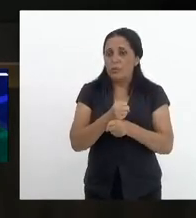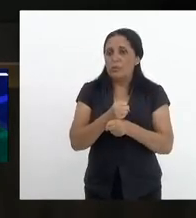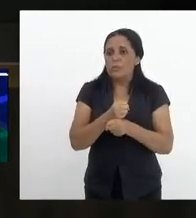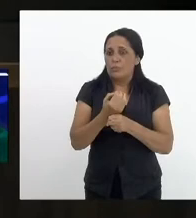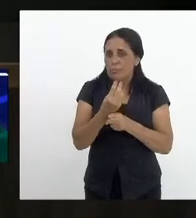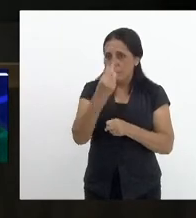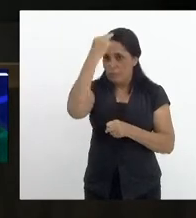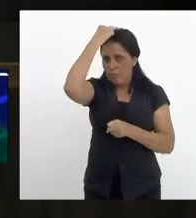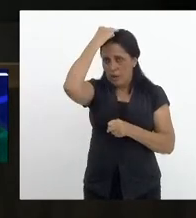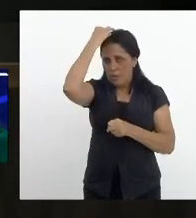Pacheco.